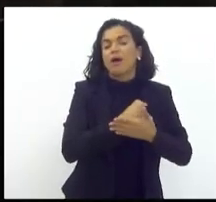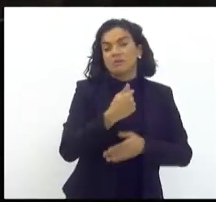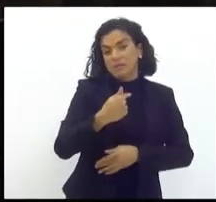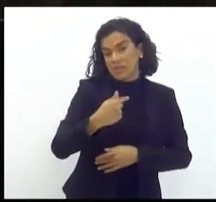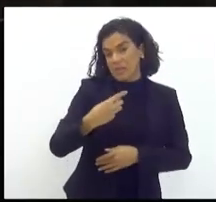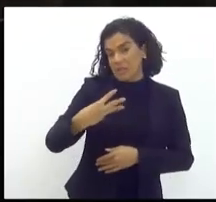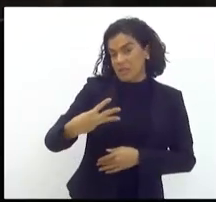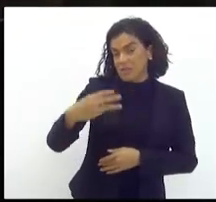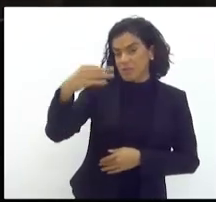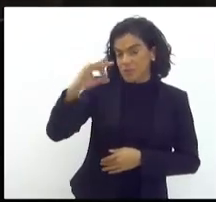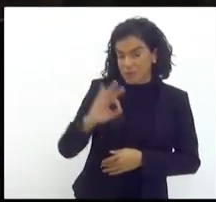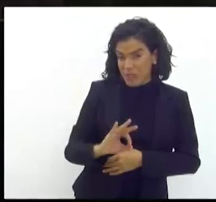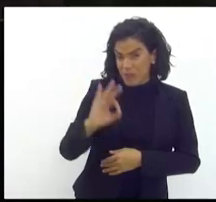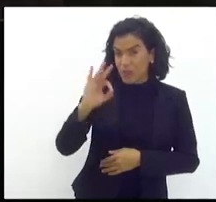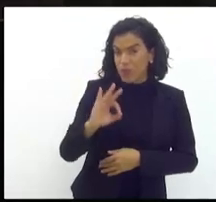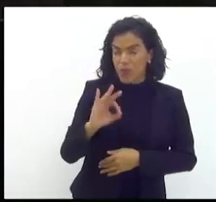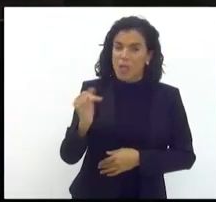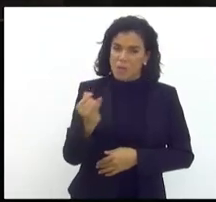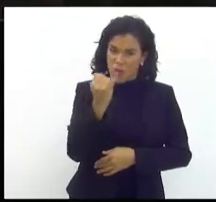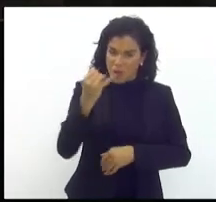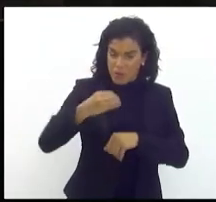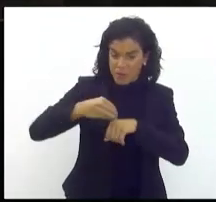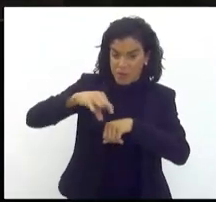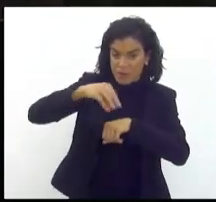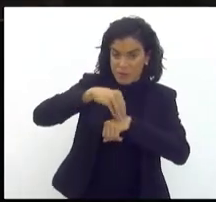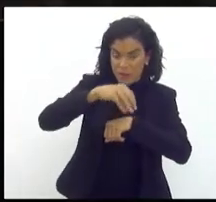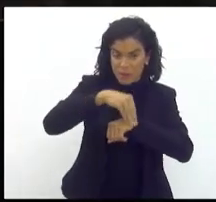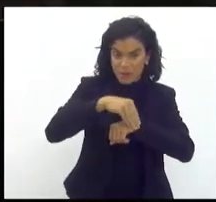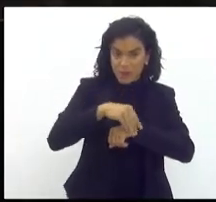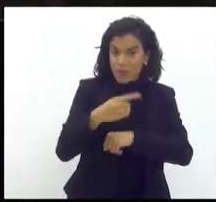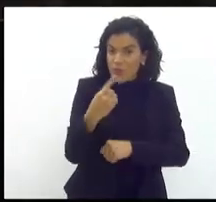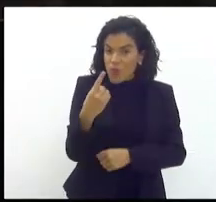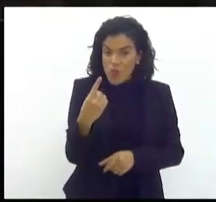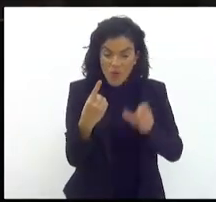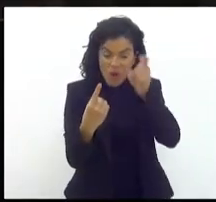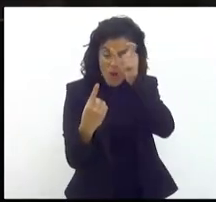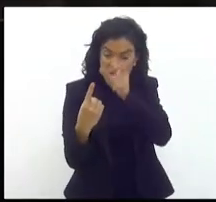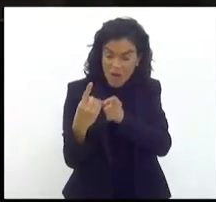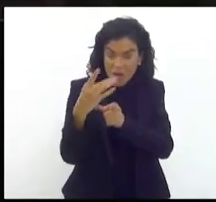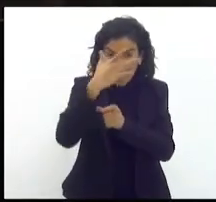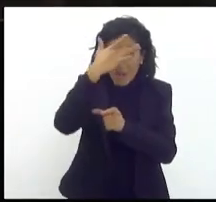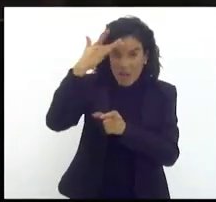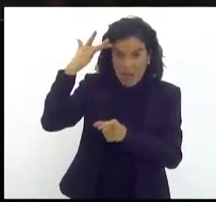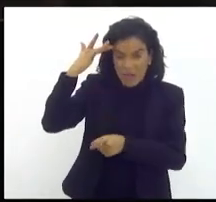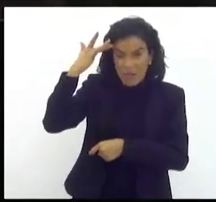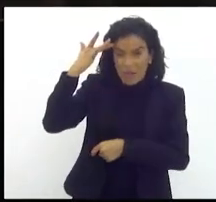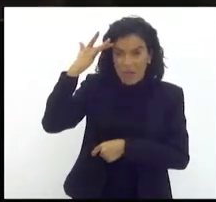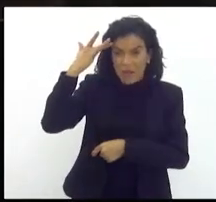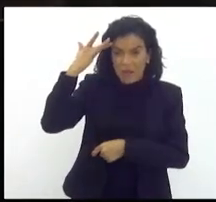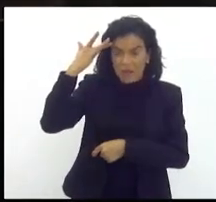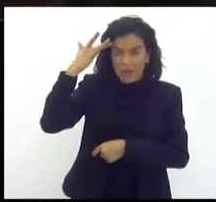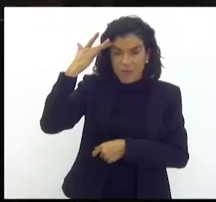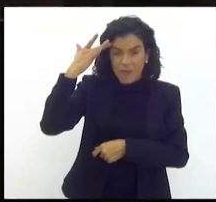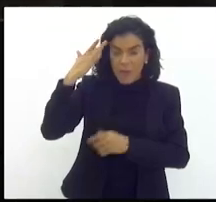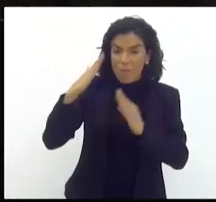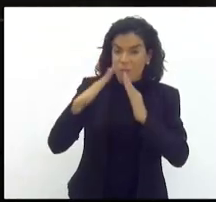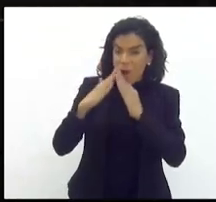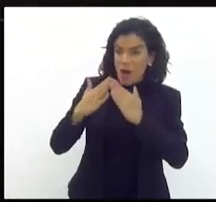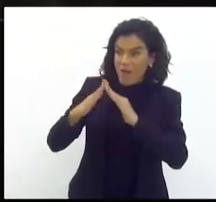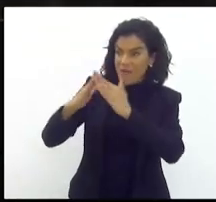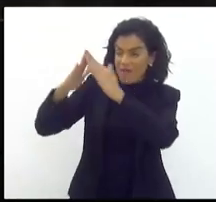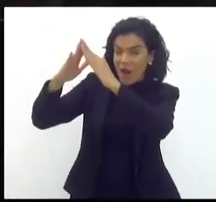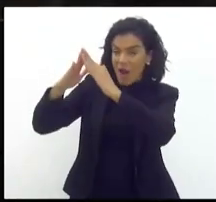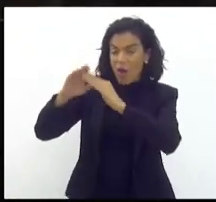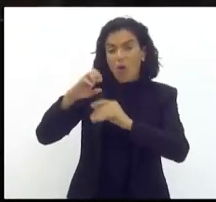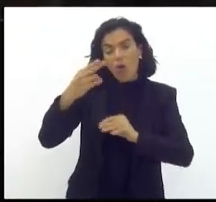73% E aí é importante dizer que uma pessoa que na favela na periferia